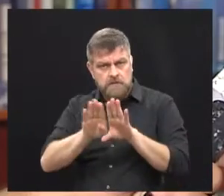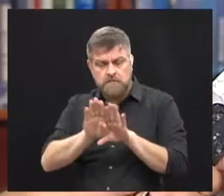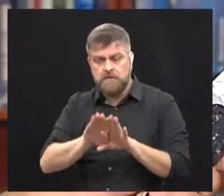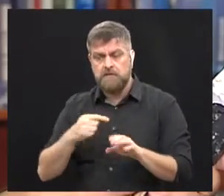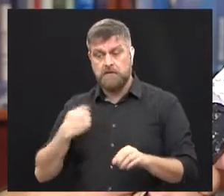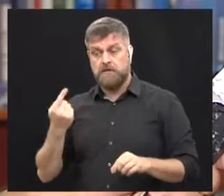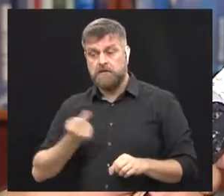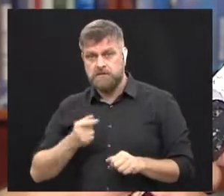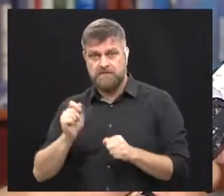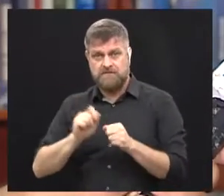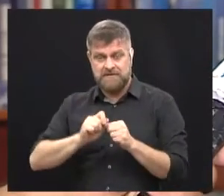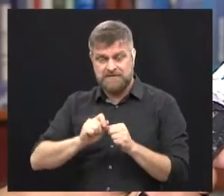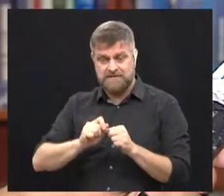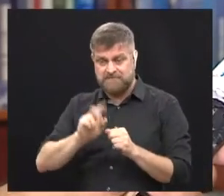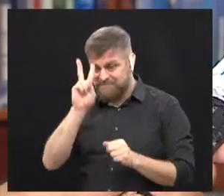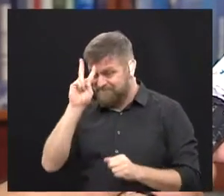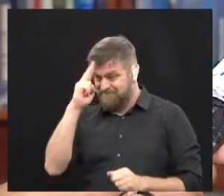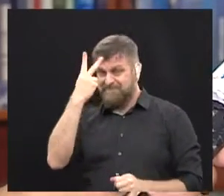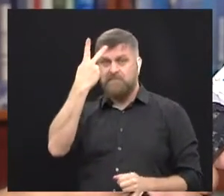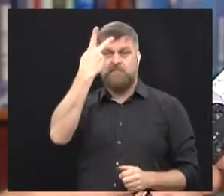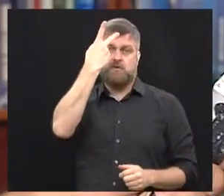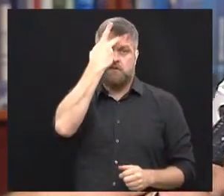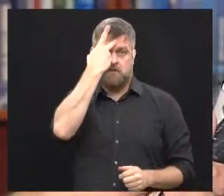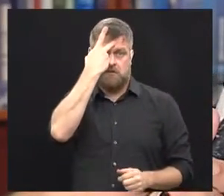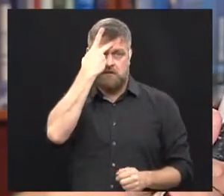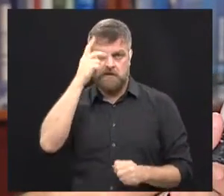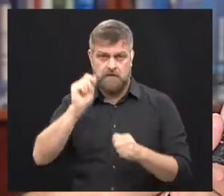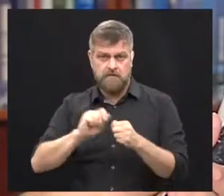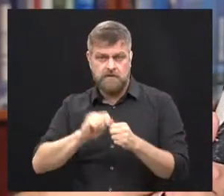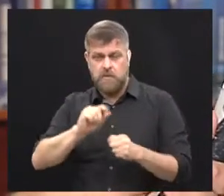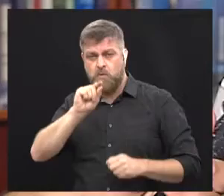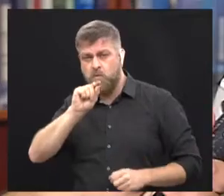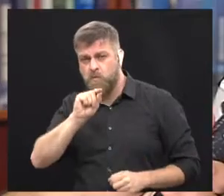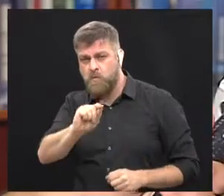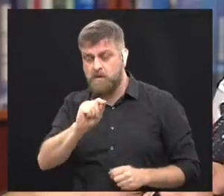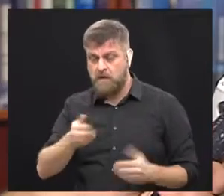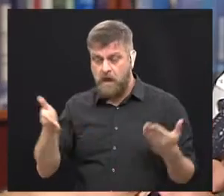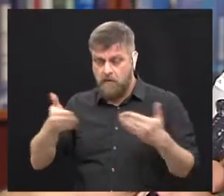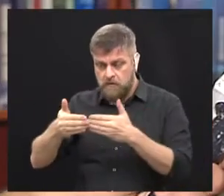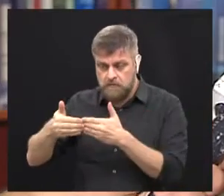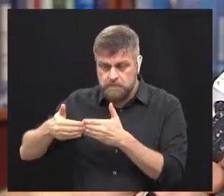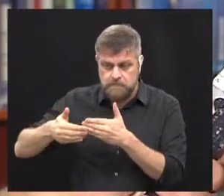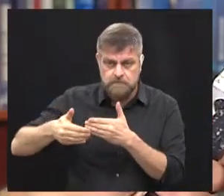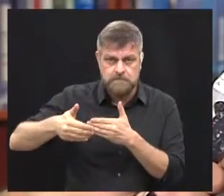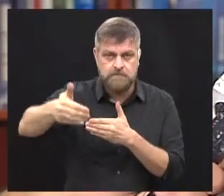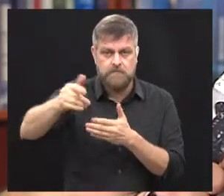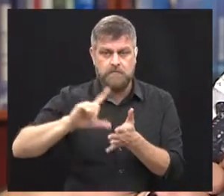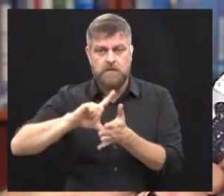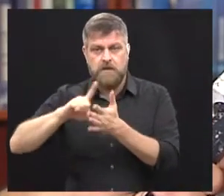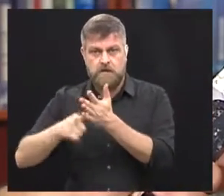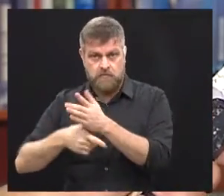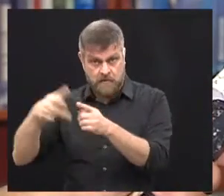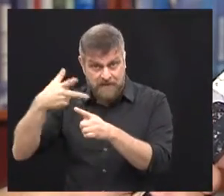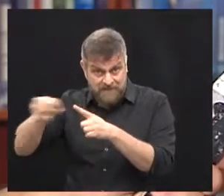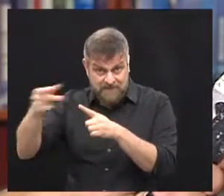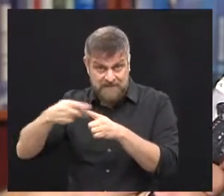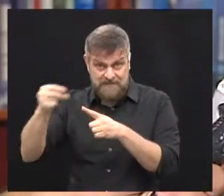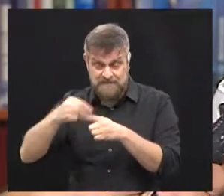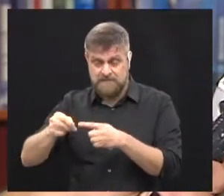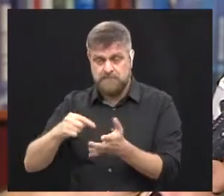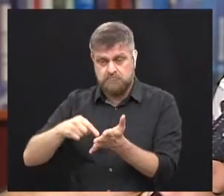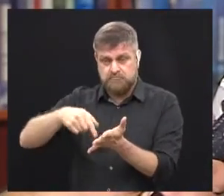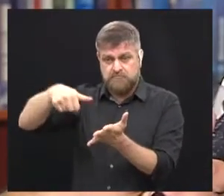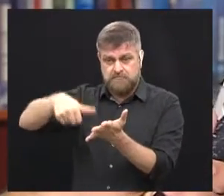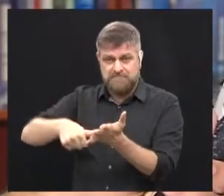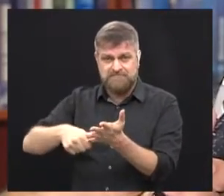vai desmistificando essa ideia, deixando agora, né, depois de encerrada essa eleição, deixando essas críticas para